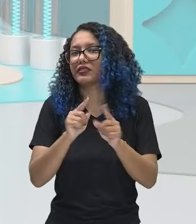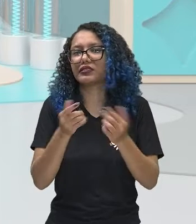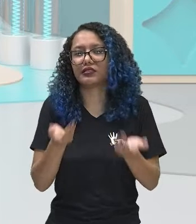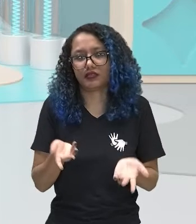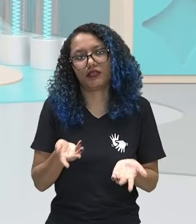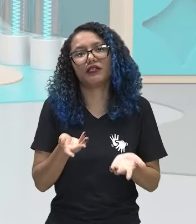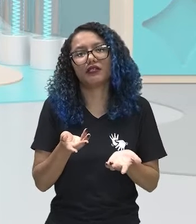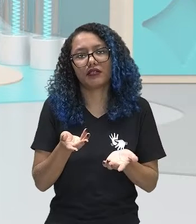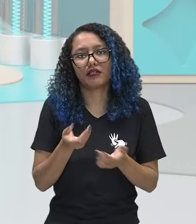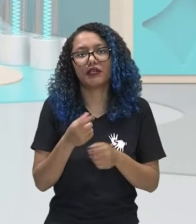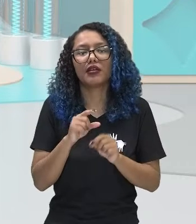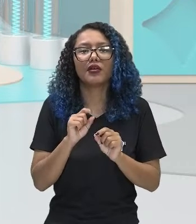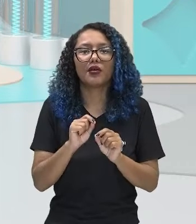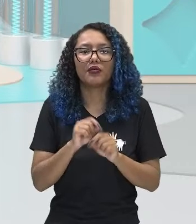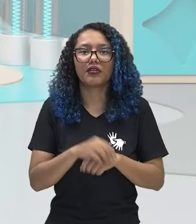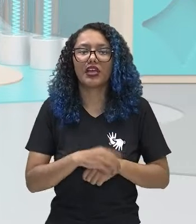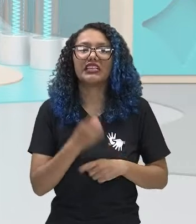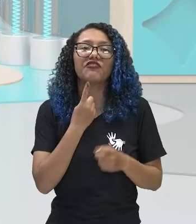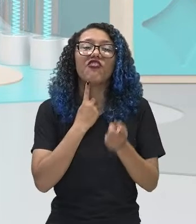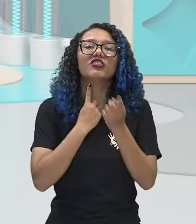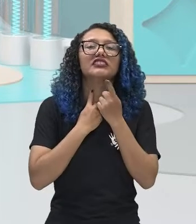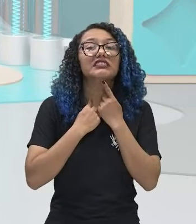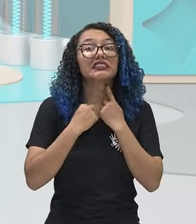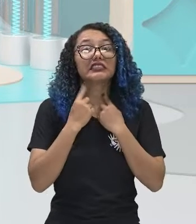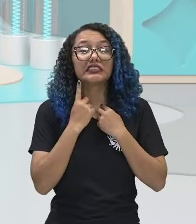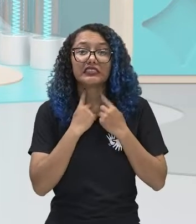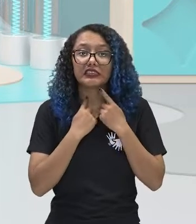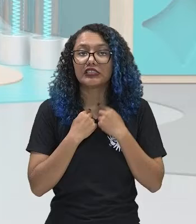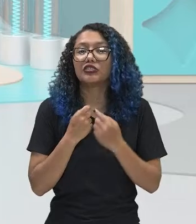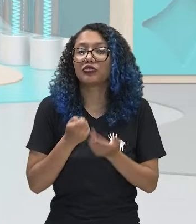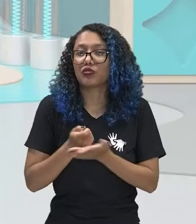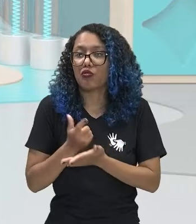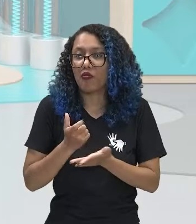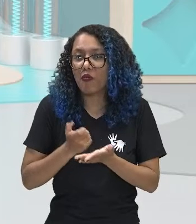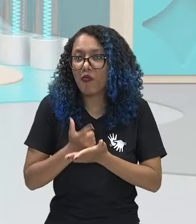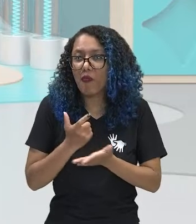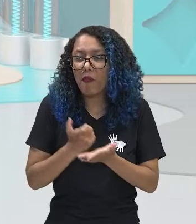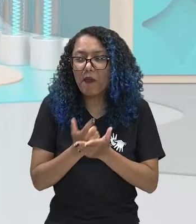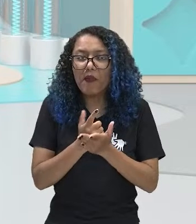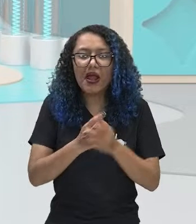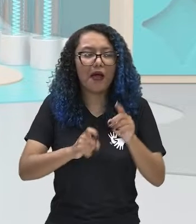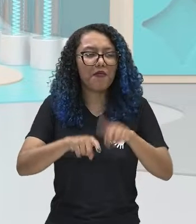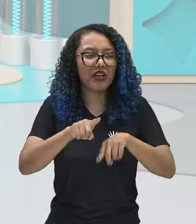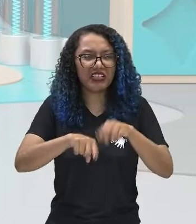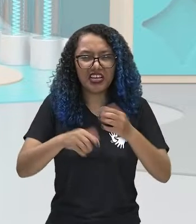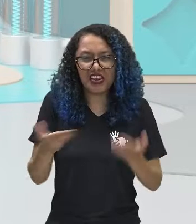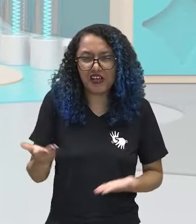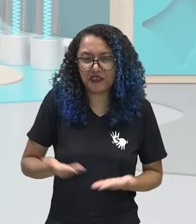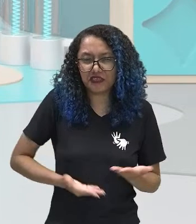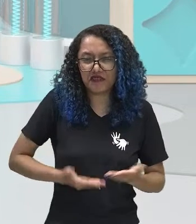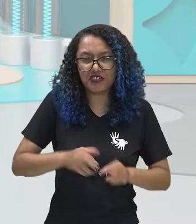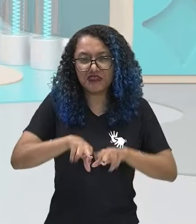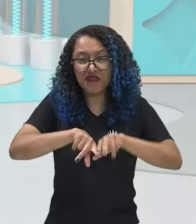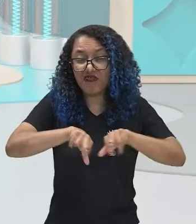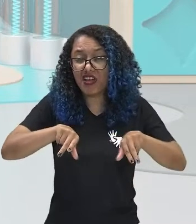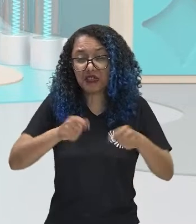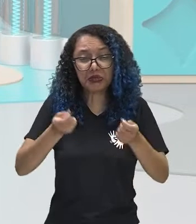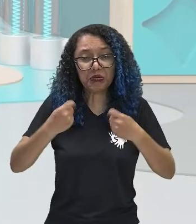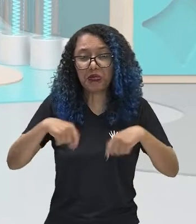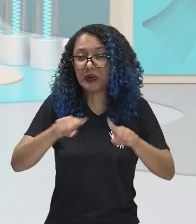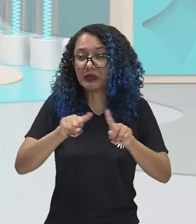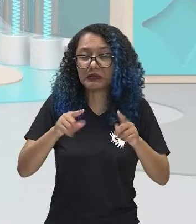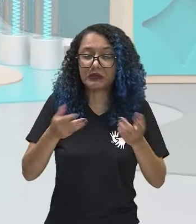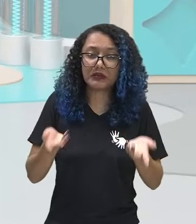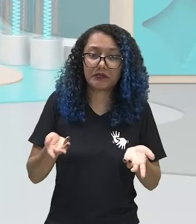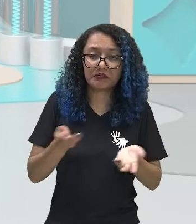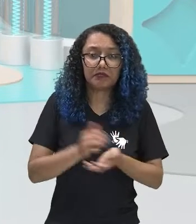pelo impulso, pelo desejo de comprar, de adquirir produtos e serviços sem necessidade. Agora